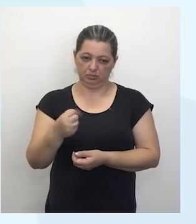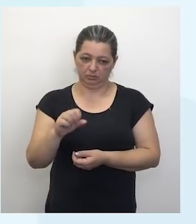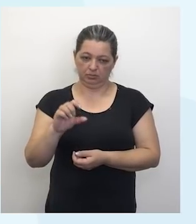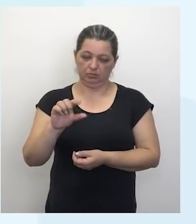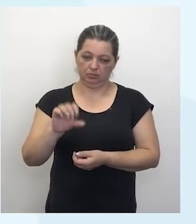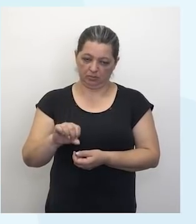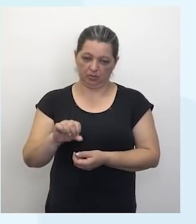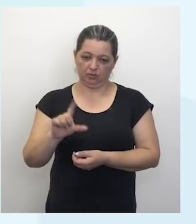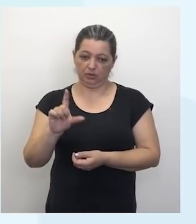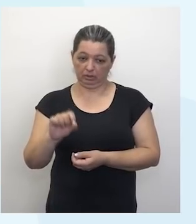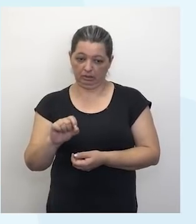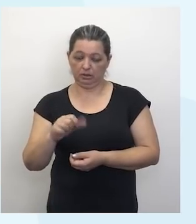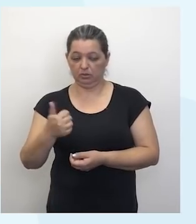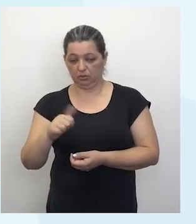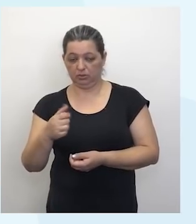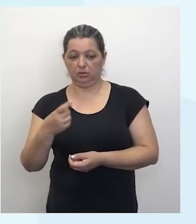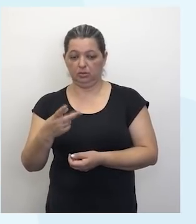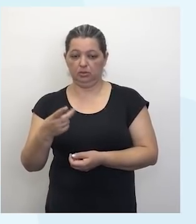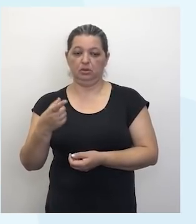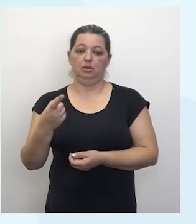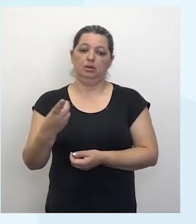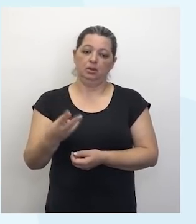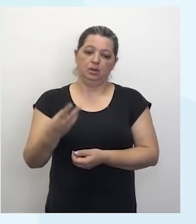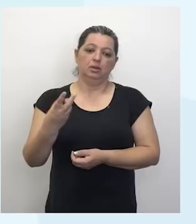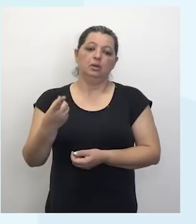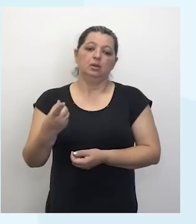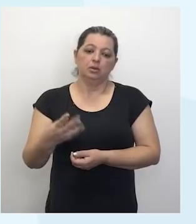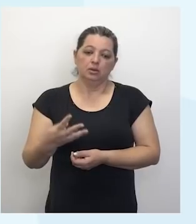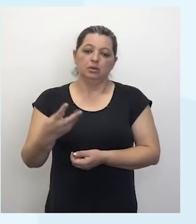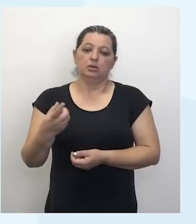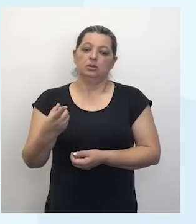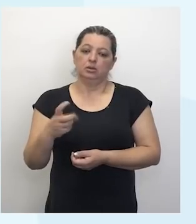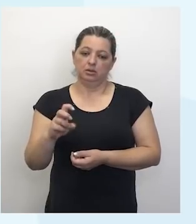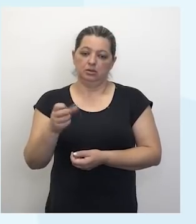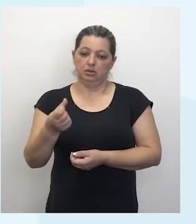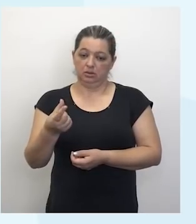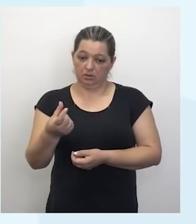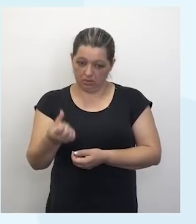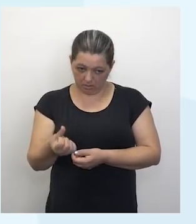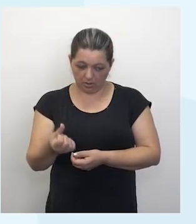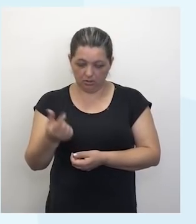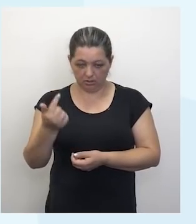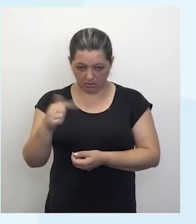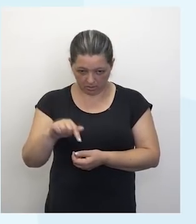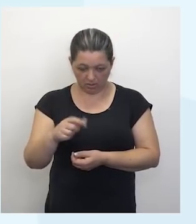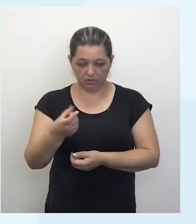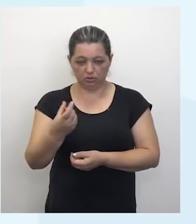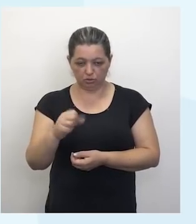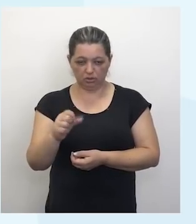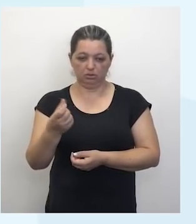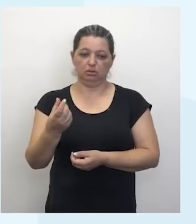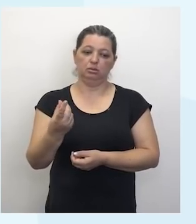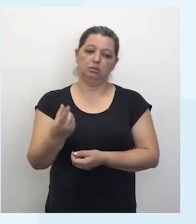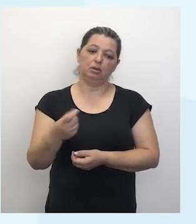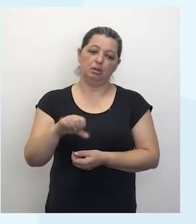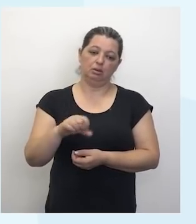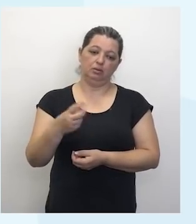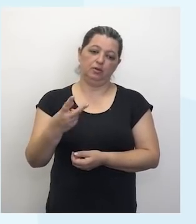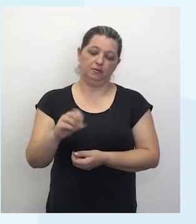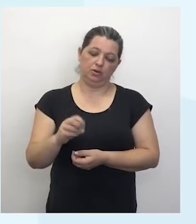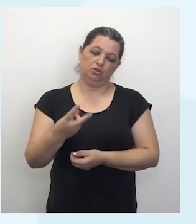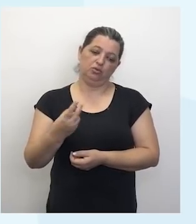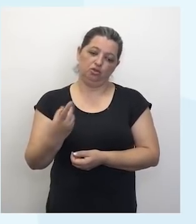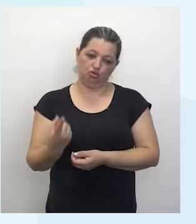8, 9, 10, 11, 12, 13, 14, 15, 16, 17, 18, 19, 20,